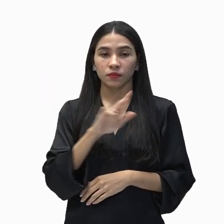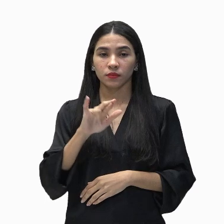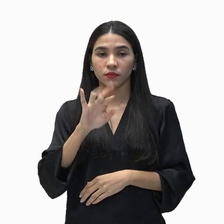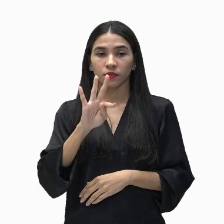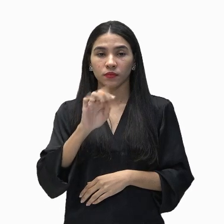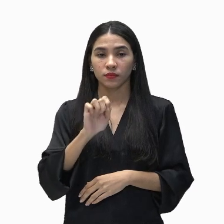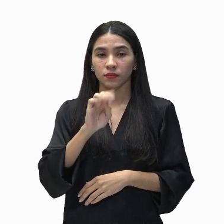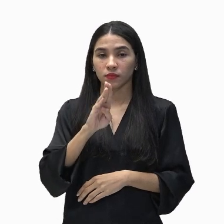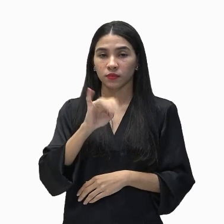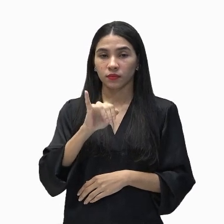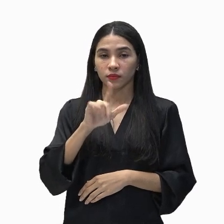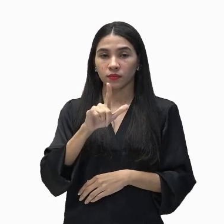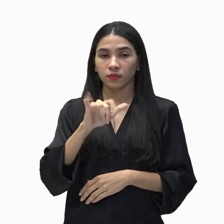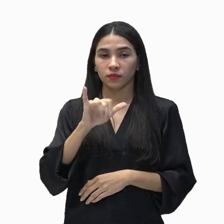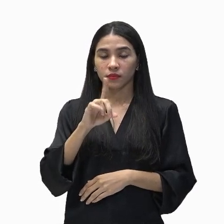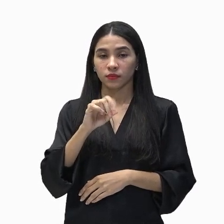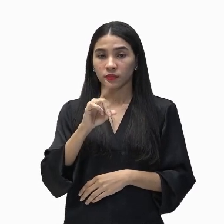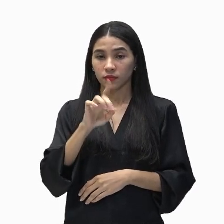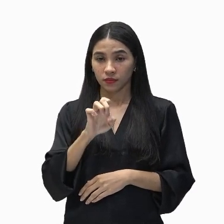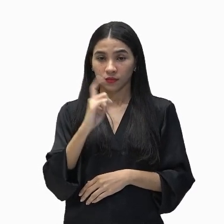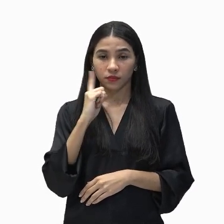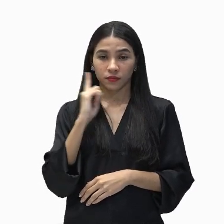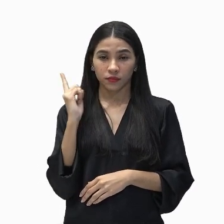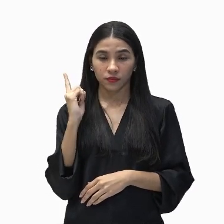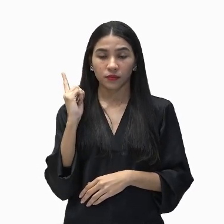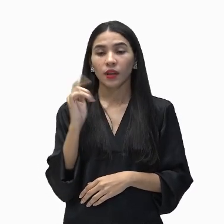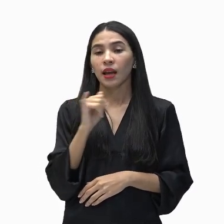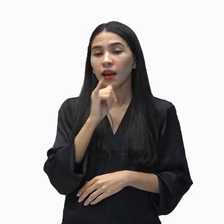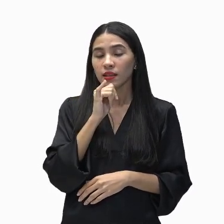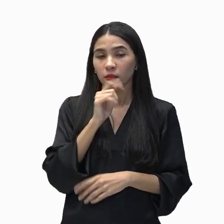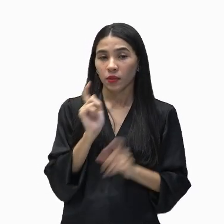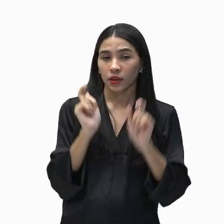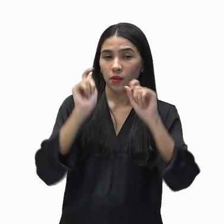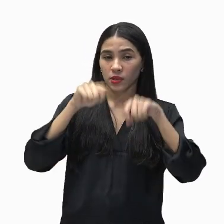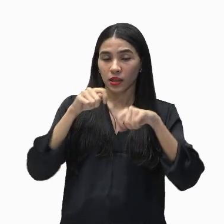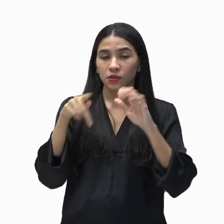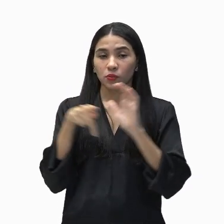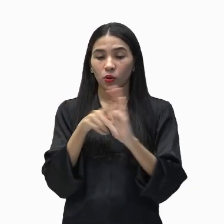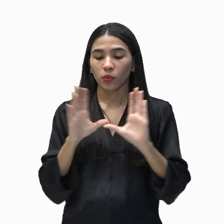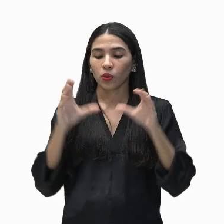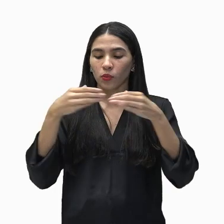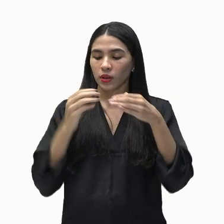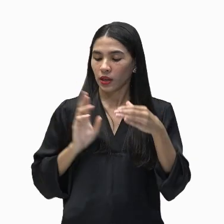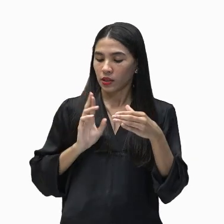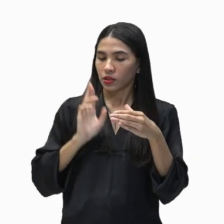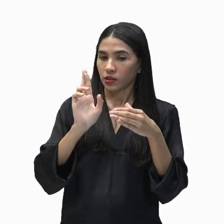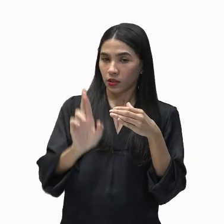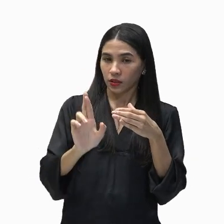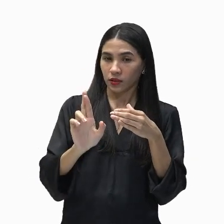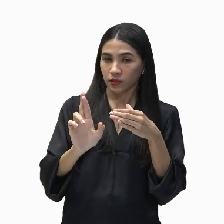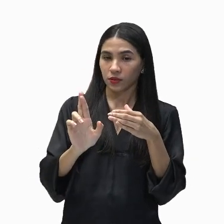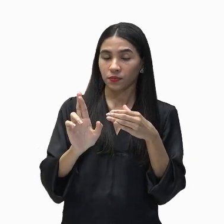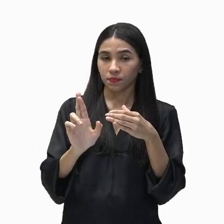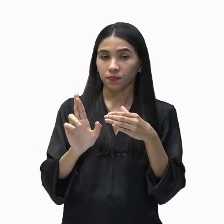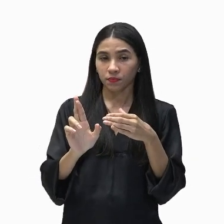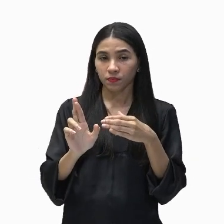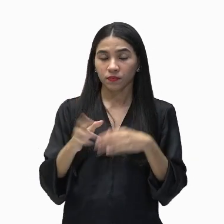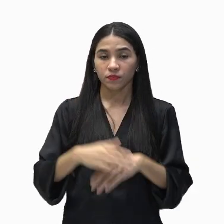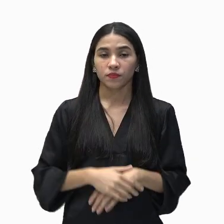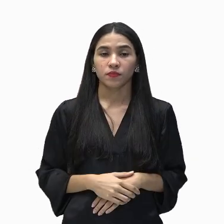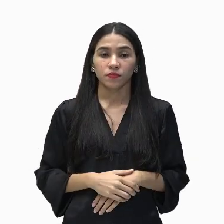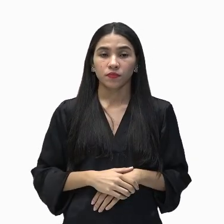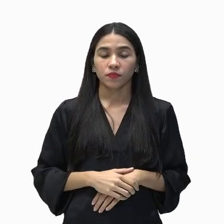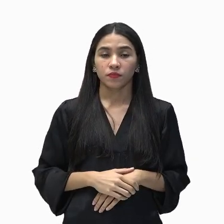irritabilidade. Por meio da irritabilidade, que é uma capacidade dos seres vivos de responderem a estímulos internos